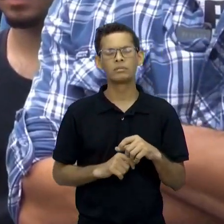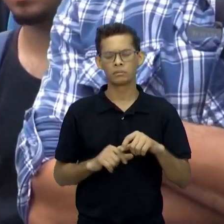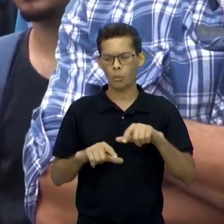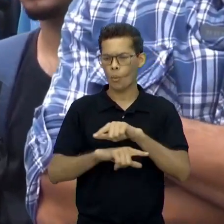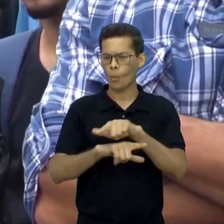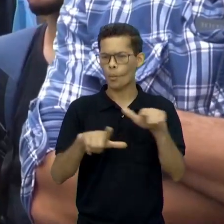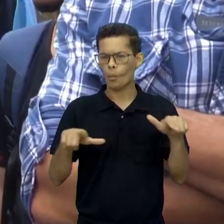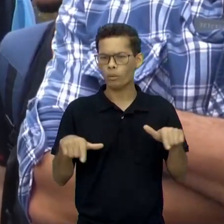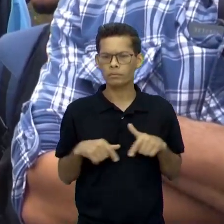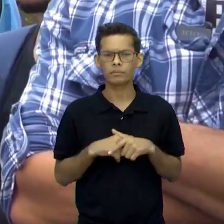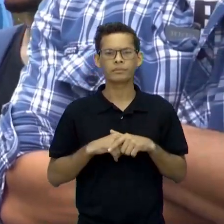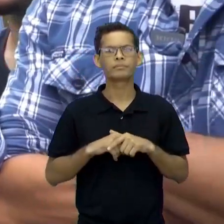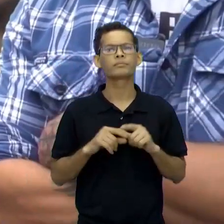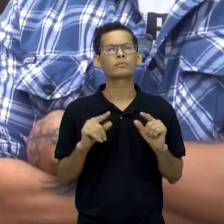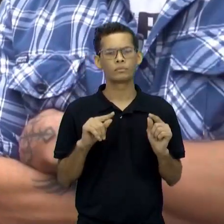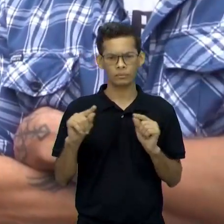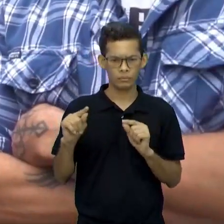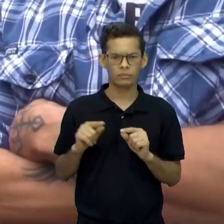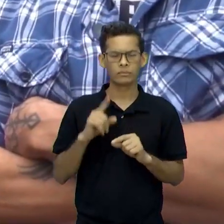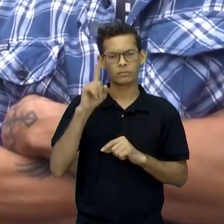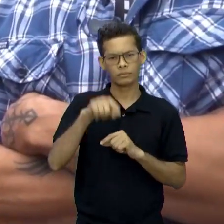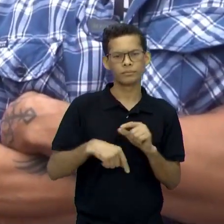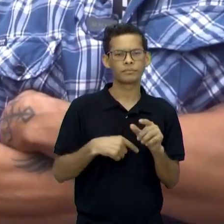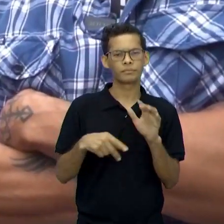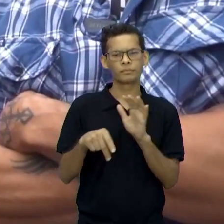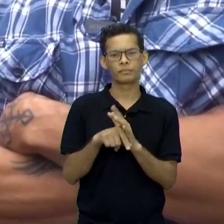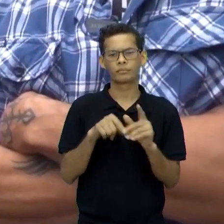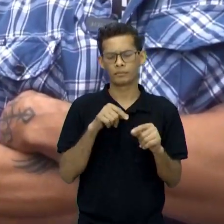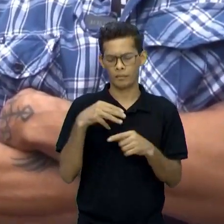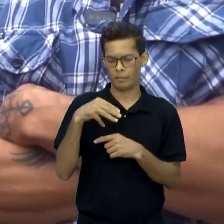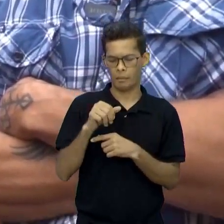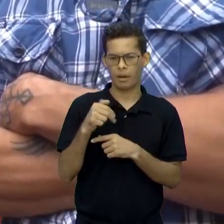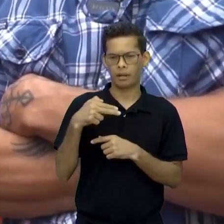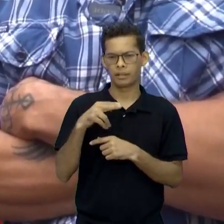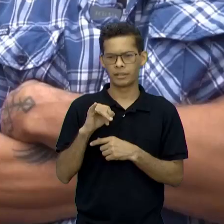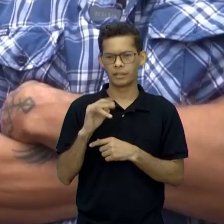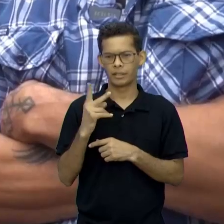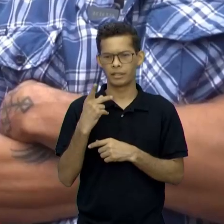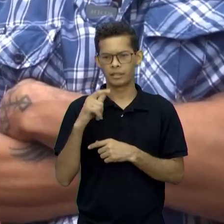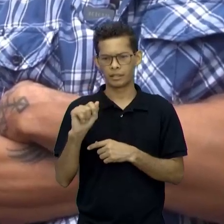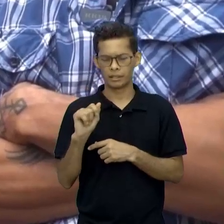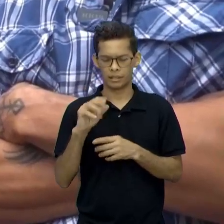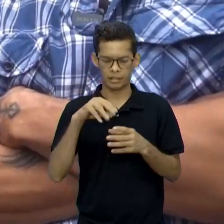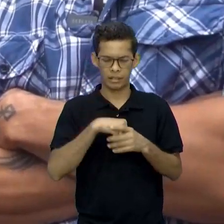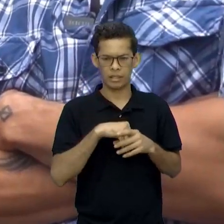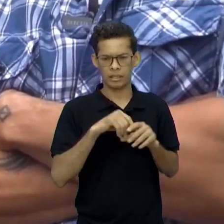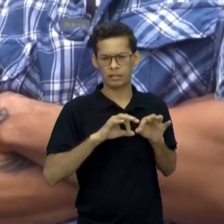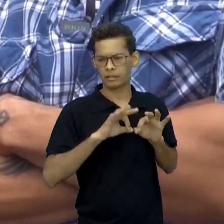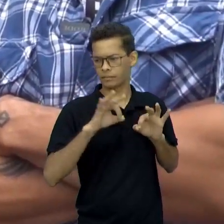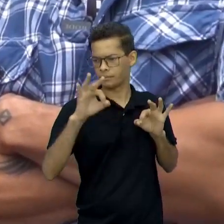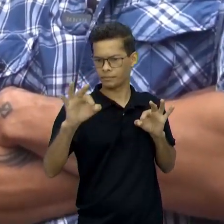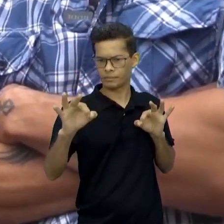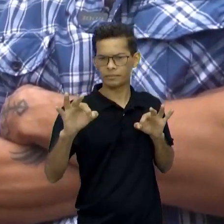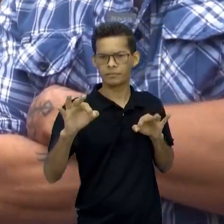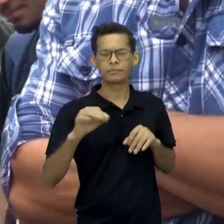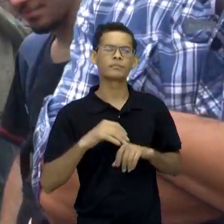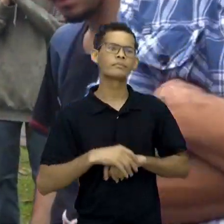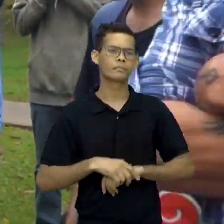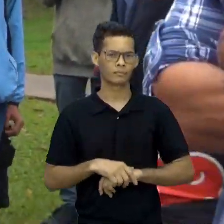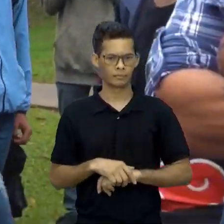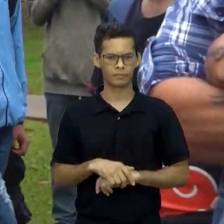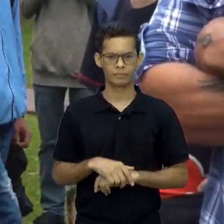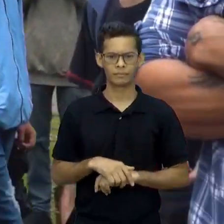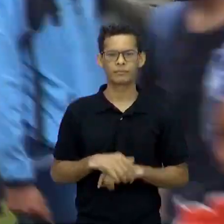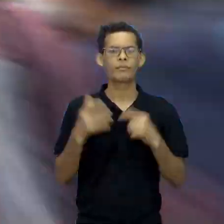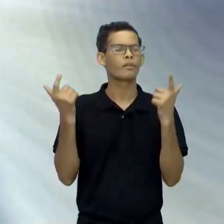a área. Era uma manilha que liga dali para a física, passando exatamente aqui. Aí, onde